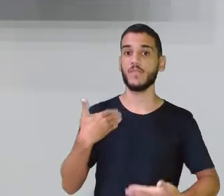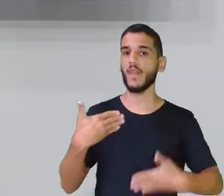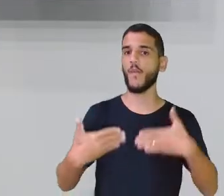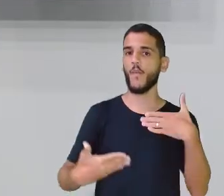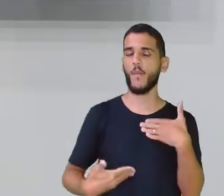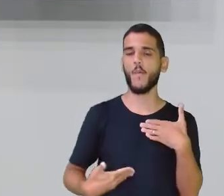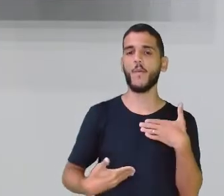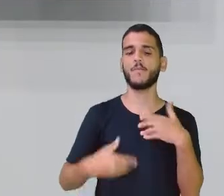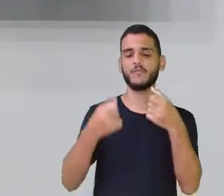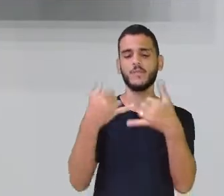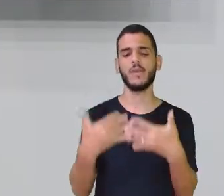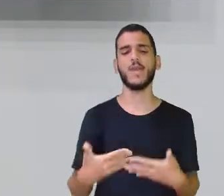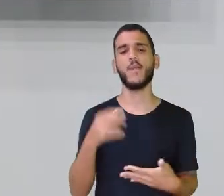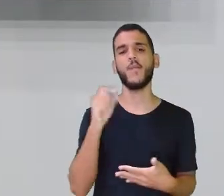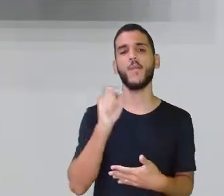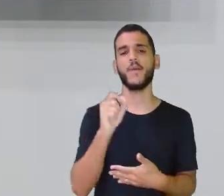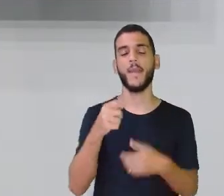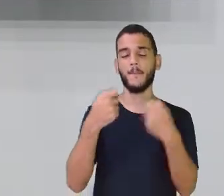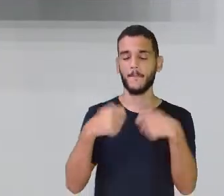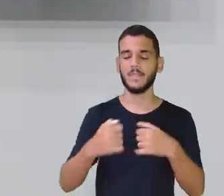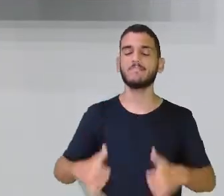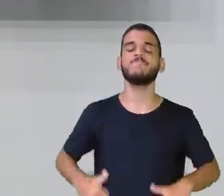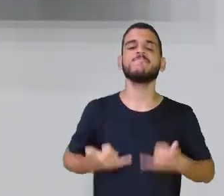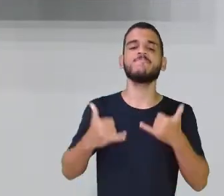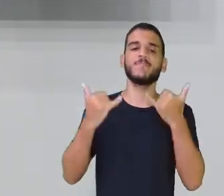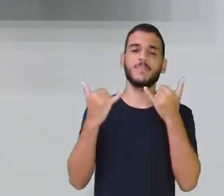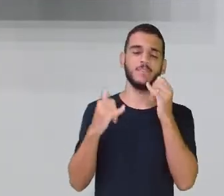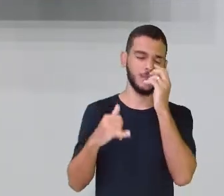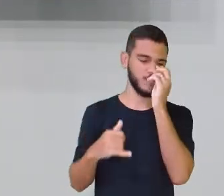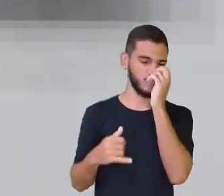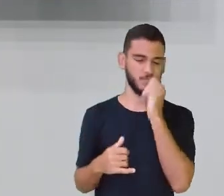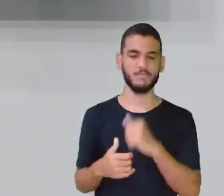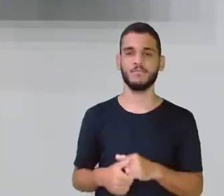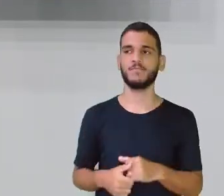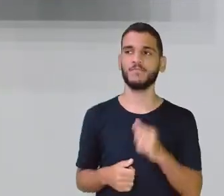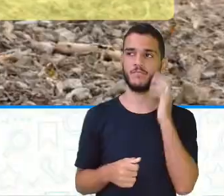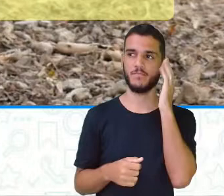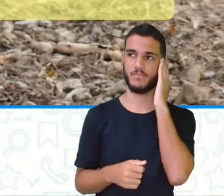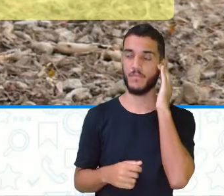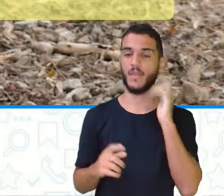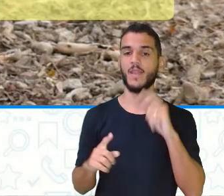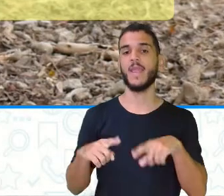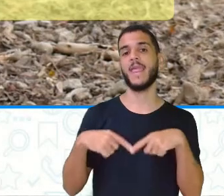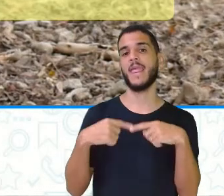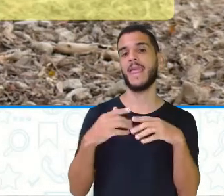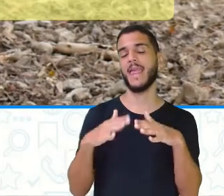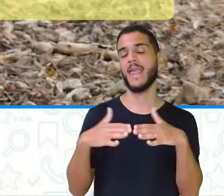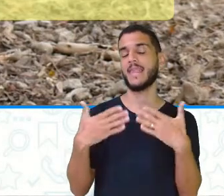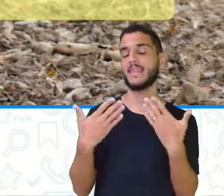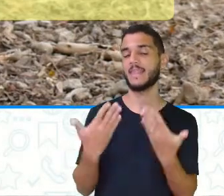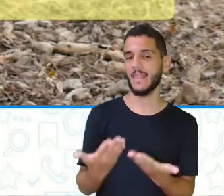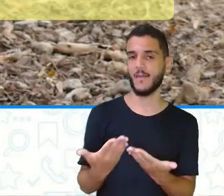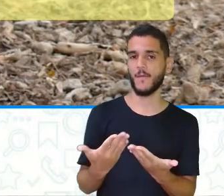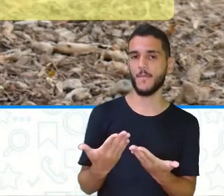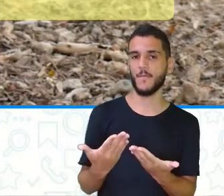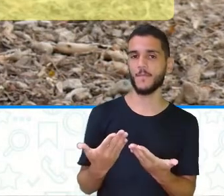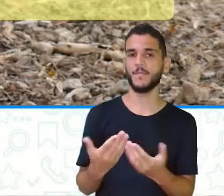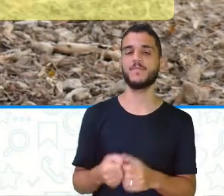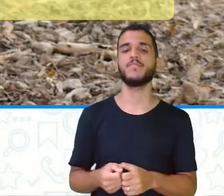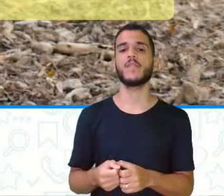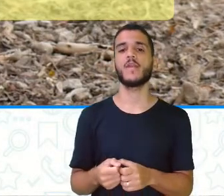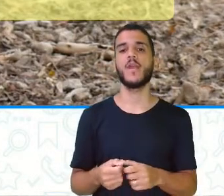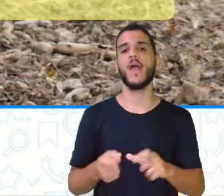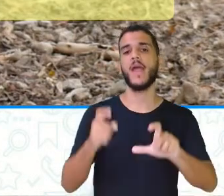mais energia. E assim vai. Então, a fonte de alimento de um ser vivo é